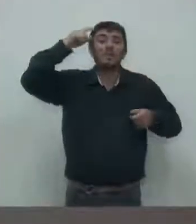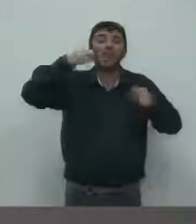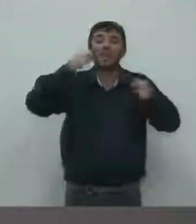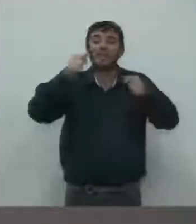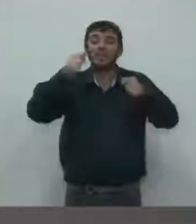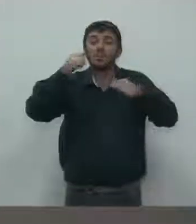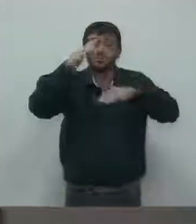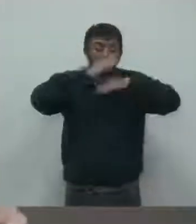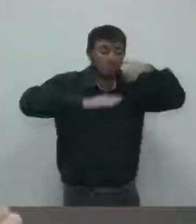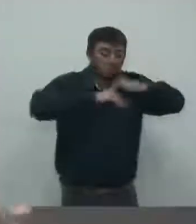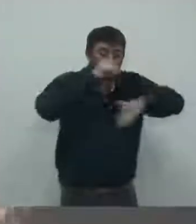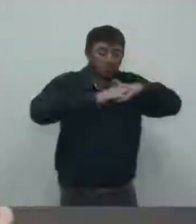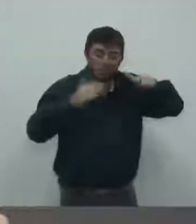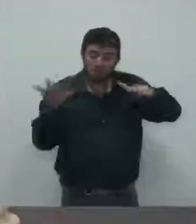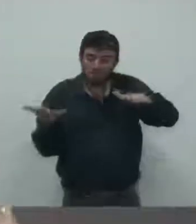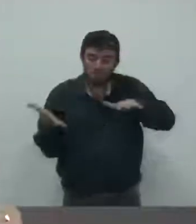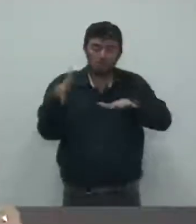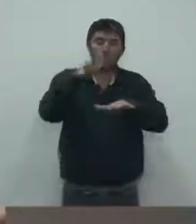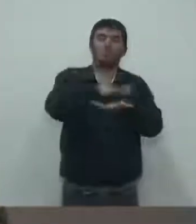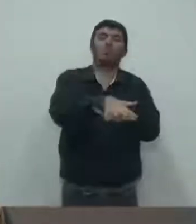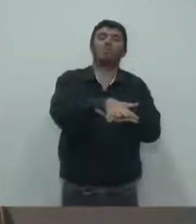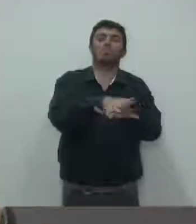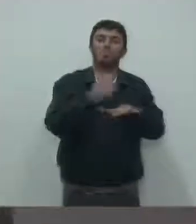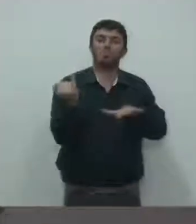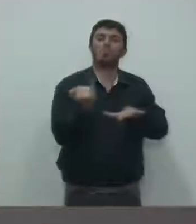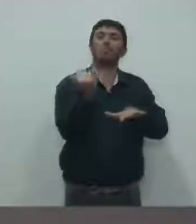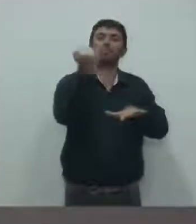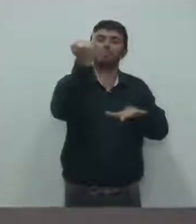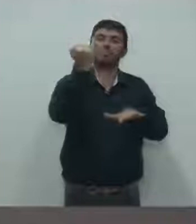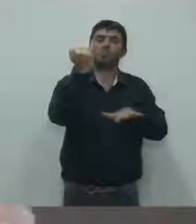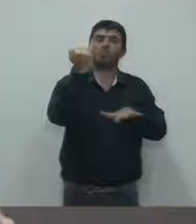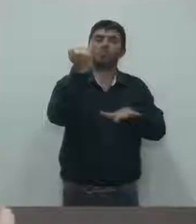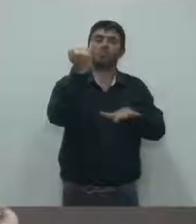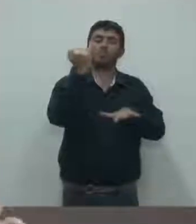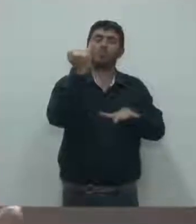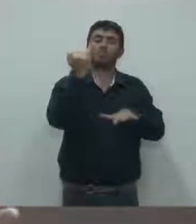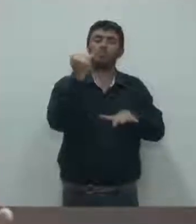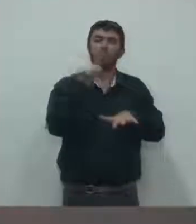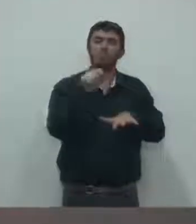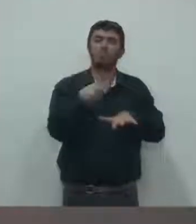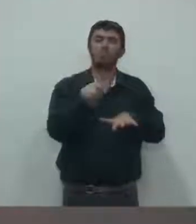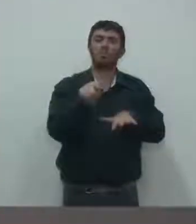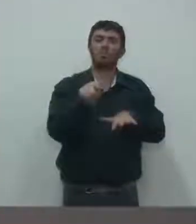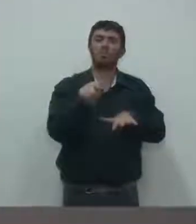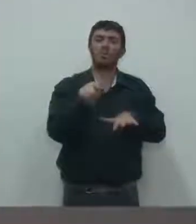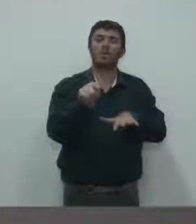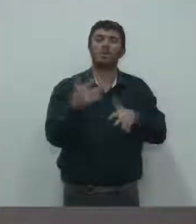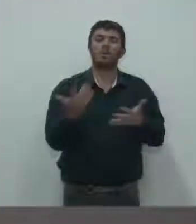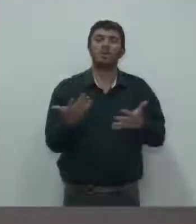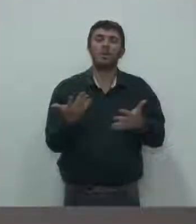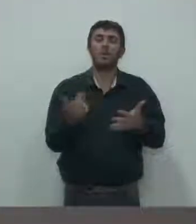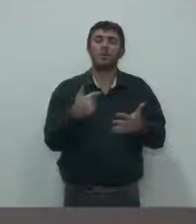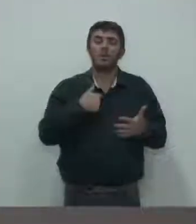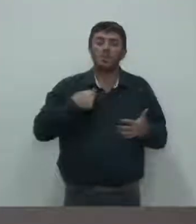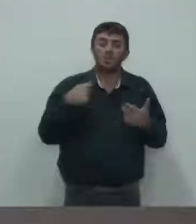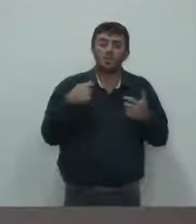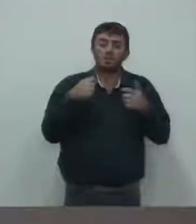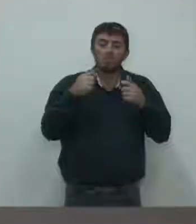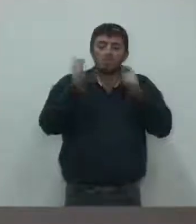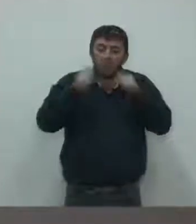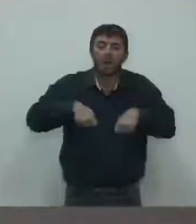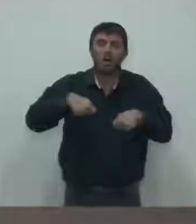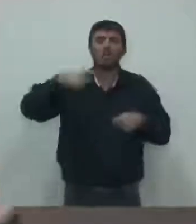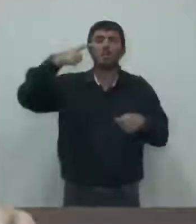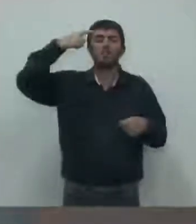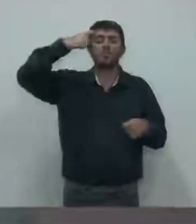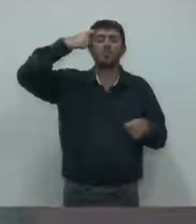roda de conversa, uma das questões foi levantada, não é? O quanto que a gente pode pensar o surdo. Uma das